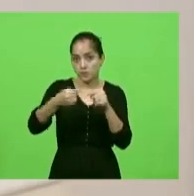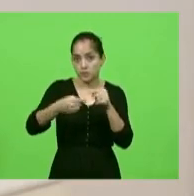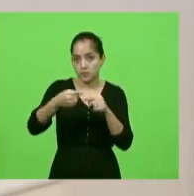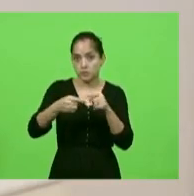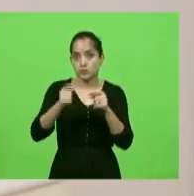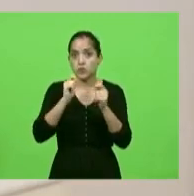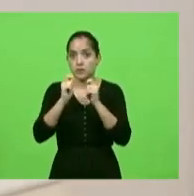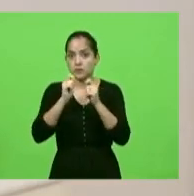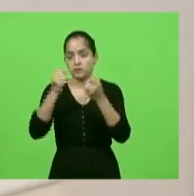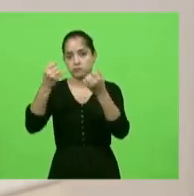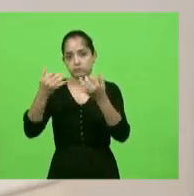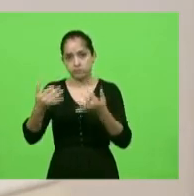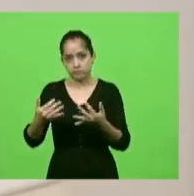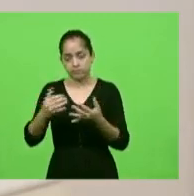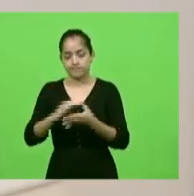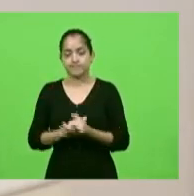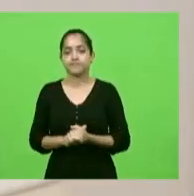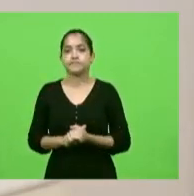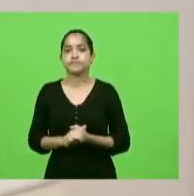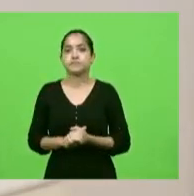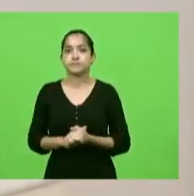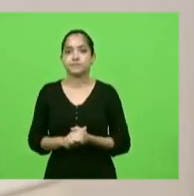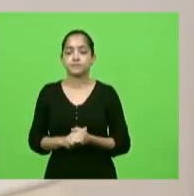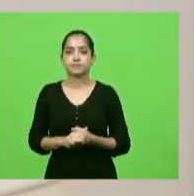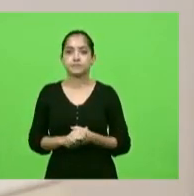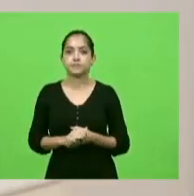dizer, diz o